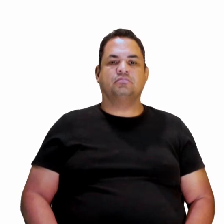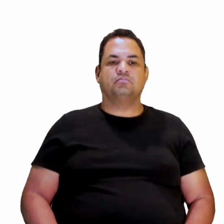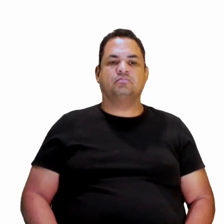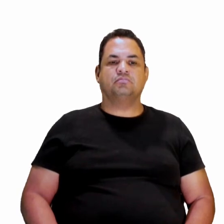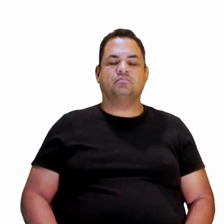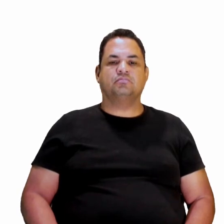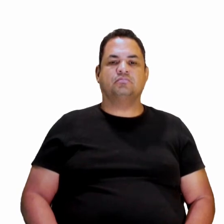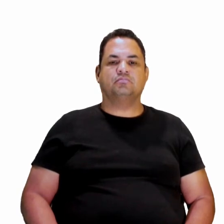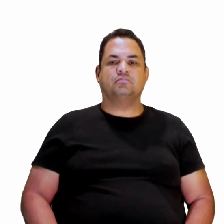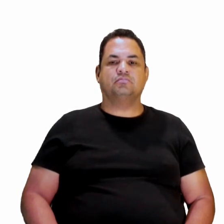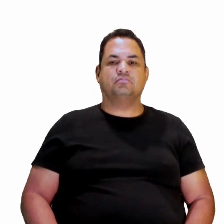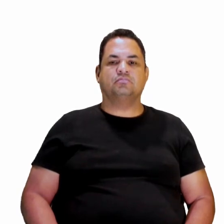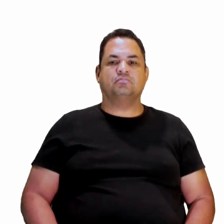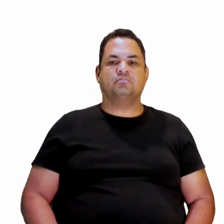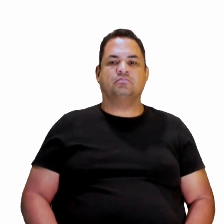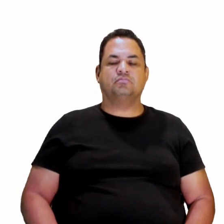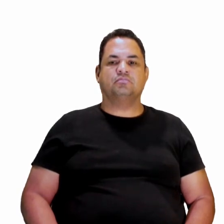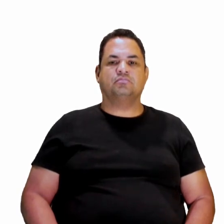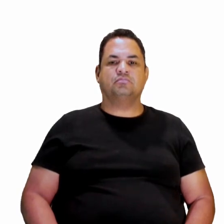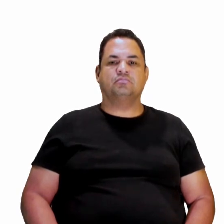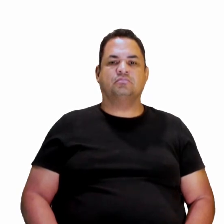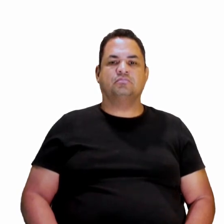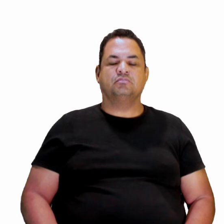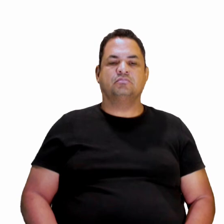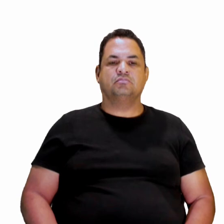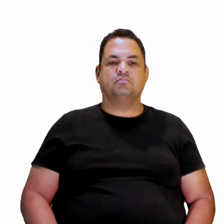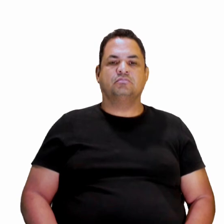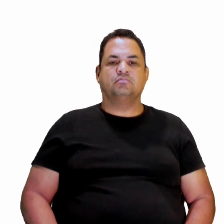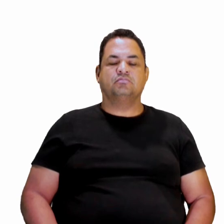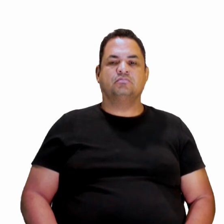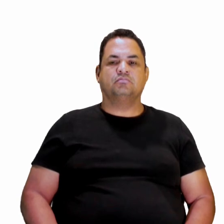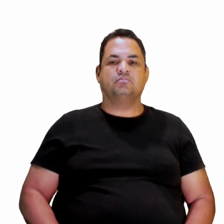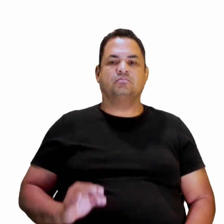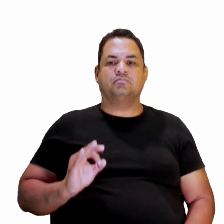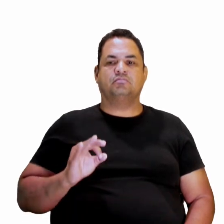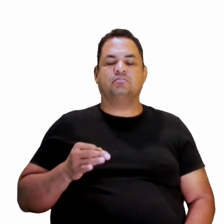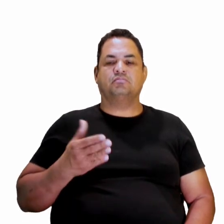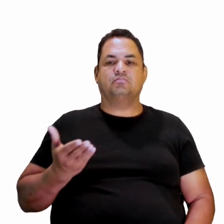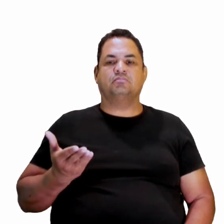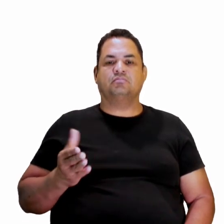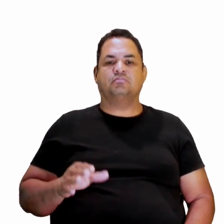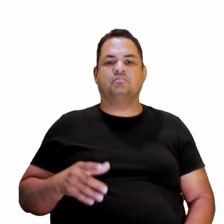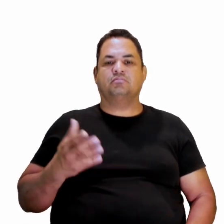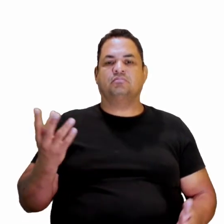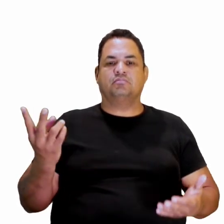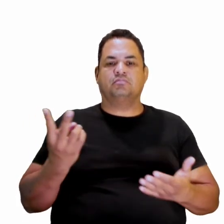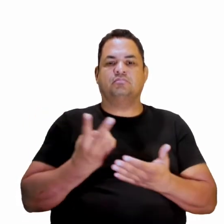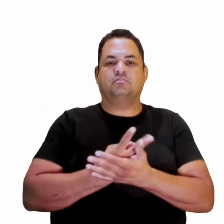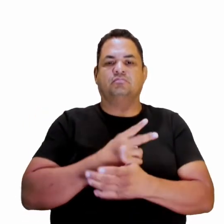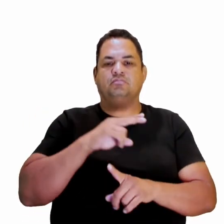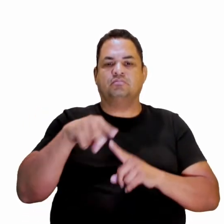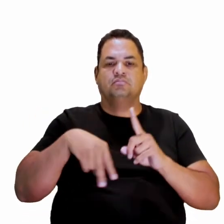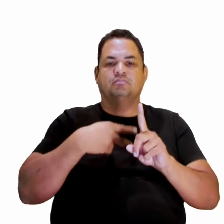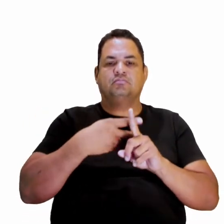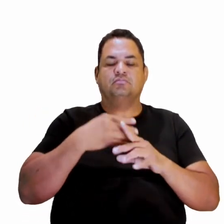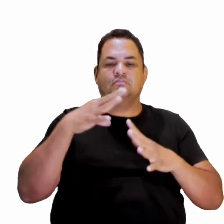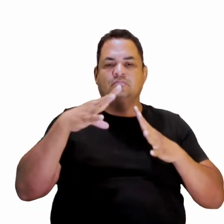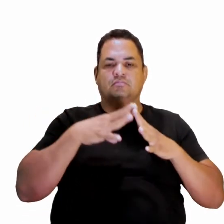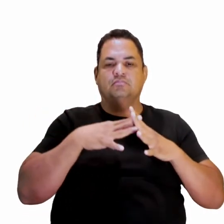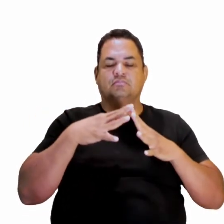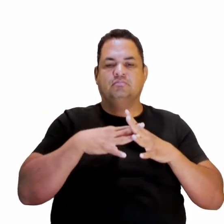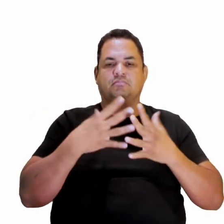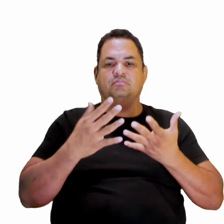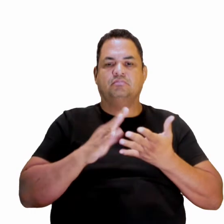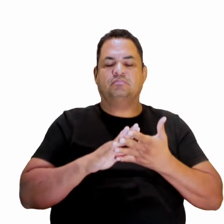E o answer vai ficar answering, certo? Então, houve essa questão de dobrar a consoante? Não